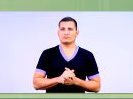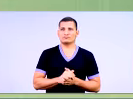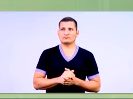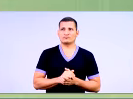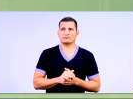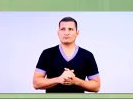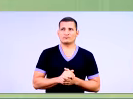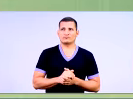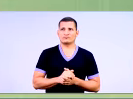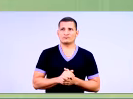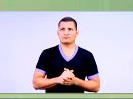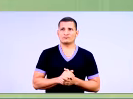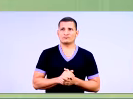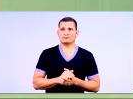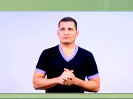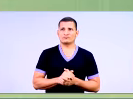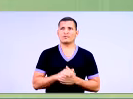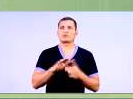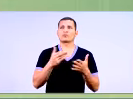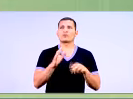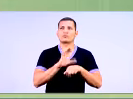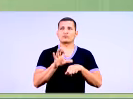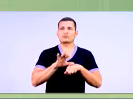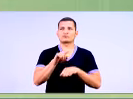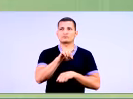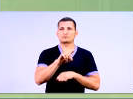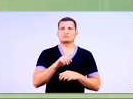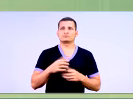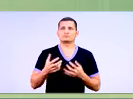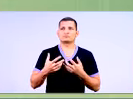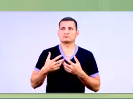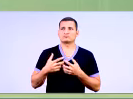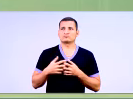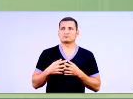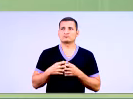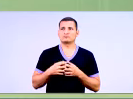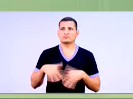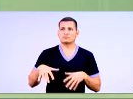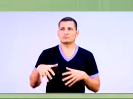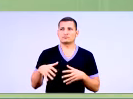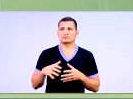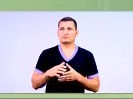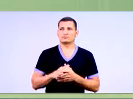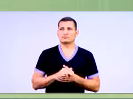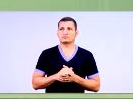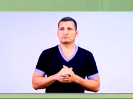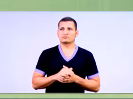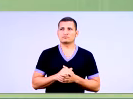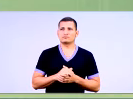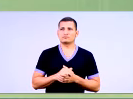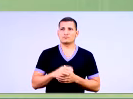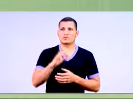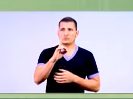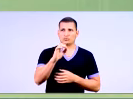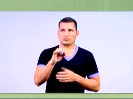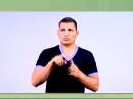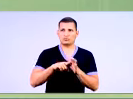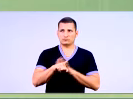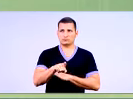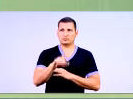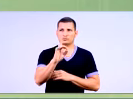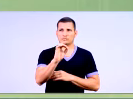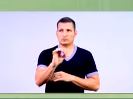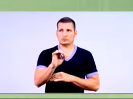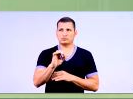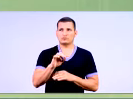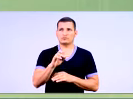course do you do there? Que curso, né? Você cursa lá. Aqui o do, perguntando, e o do, verbo fazer. Que curso